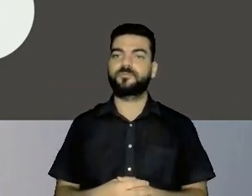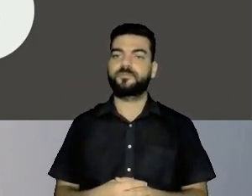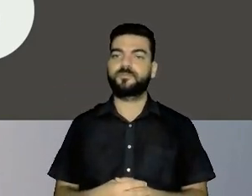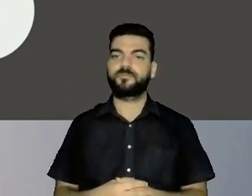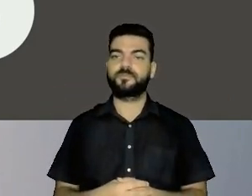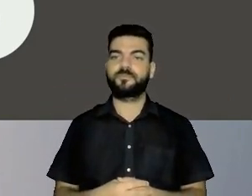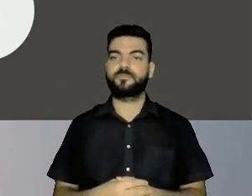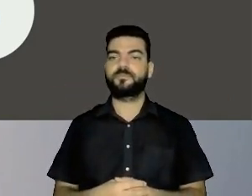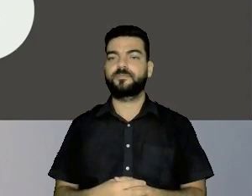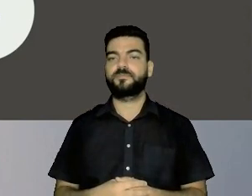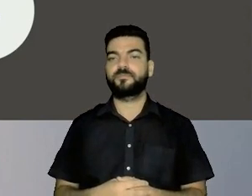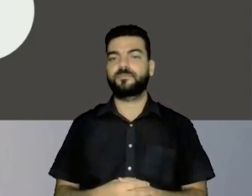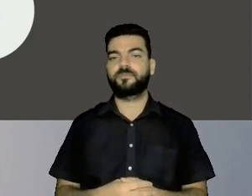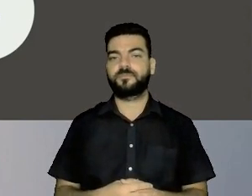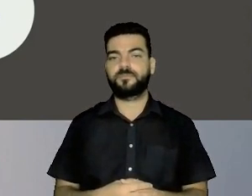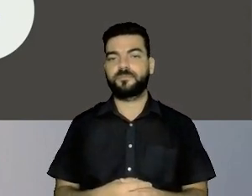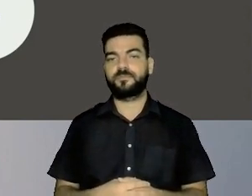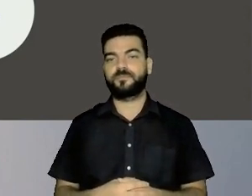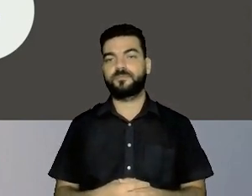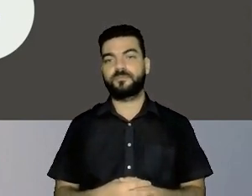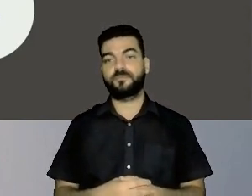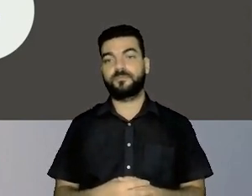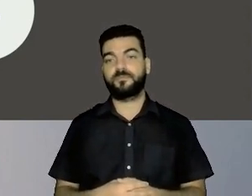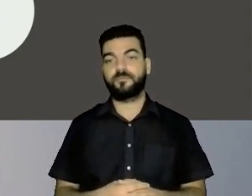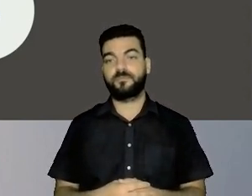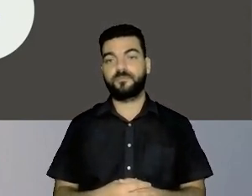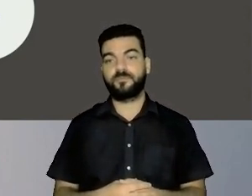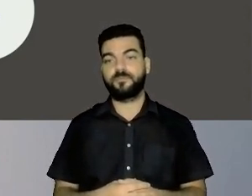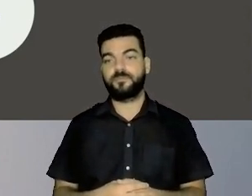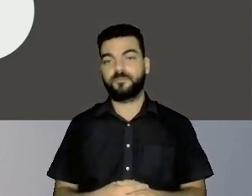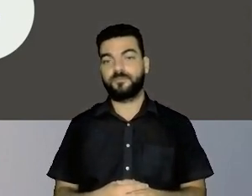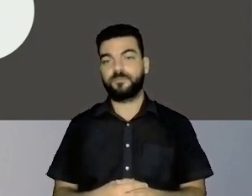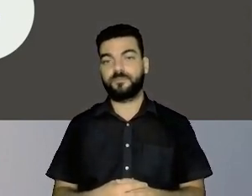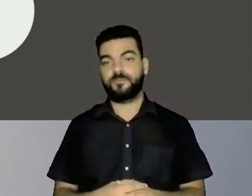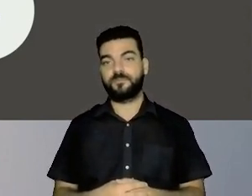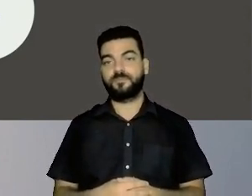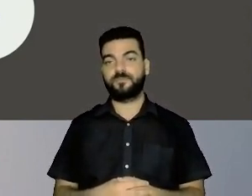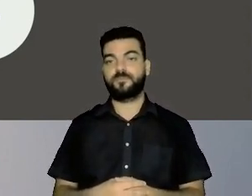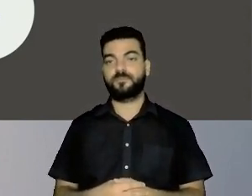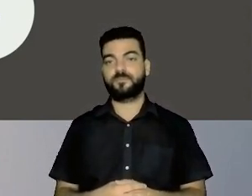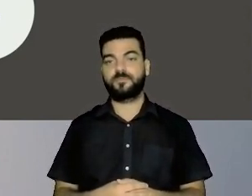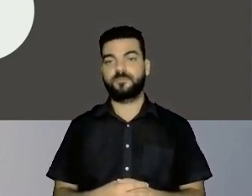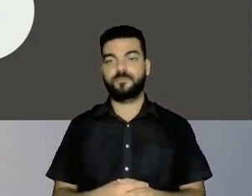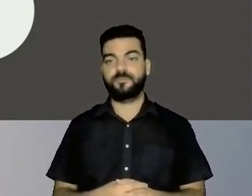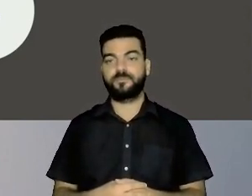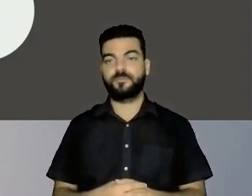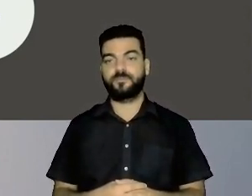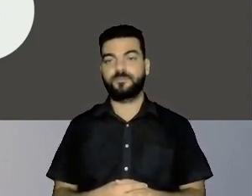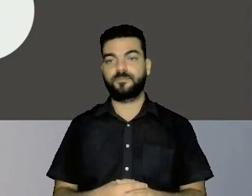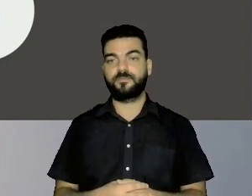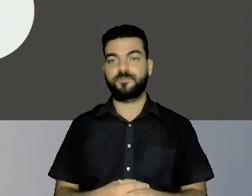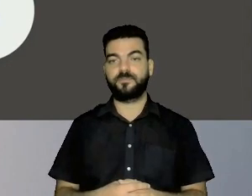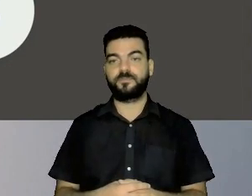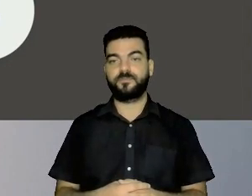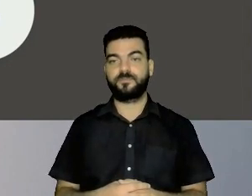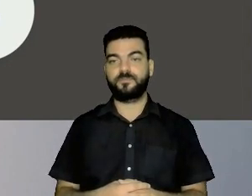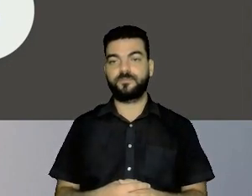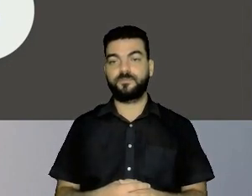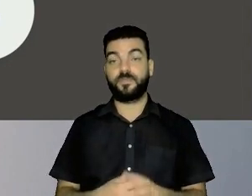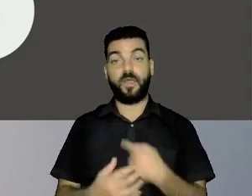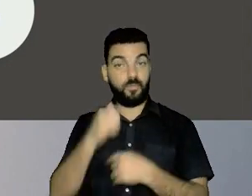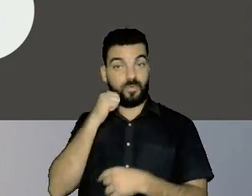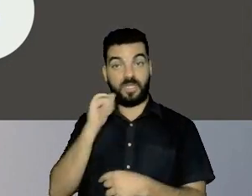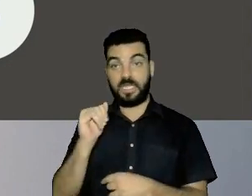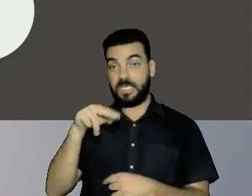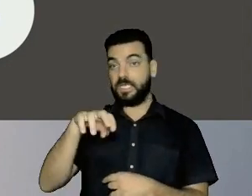chat, que acho que fica mais fácil para vocês visualizarem a imagem que eu gostaria de passar, que é o outdoor das Guerrilhas